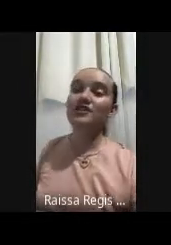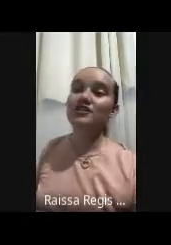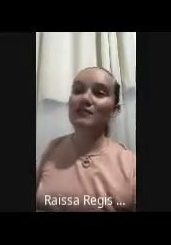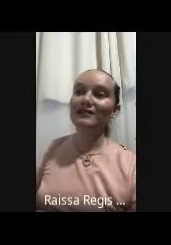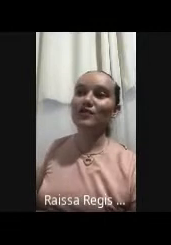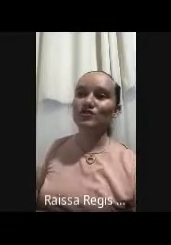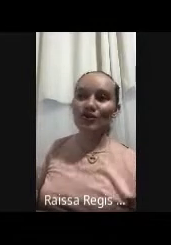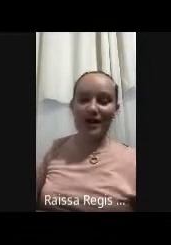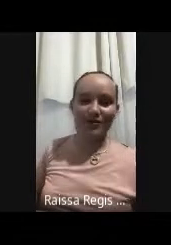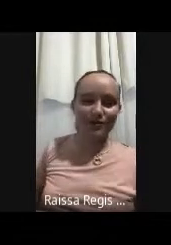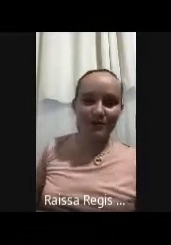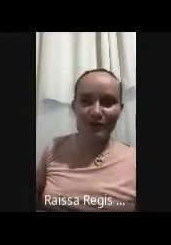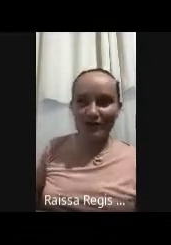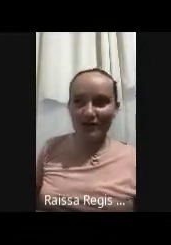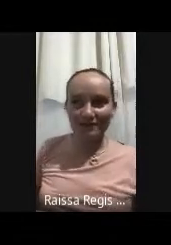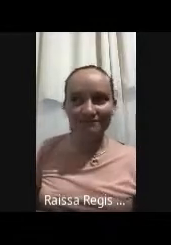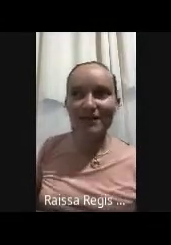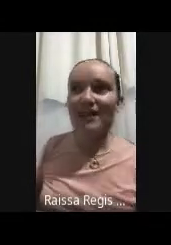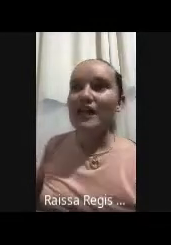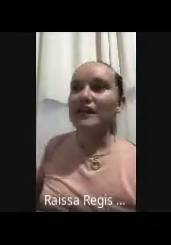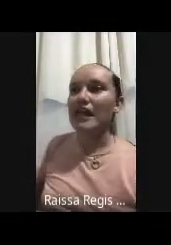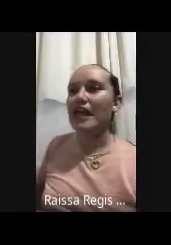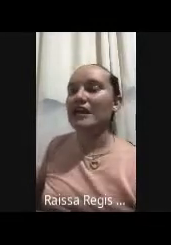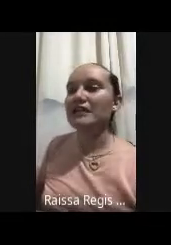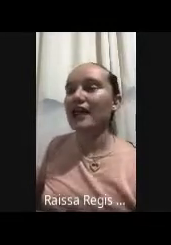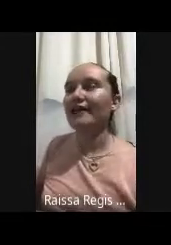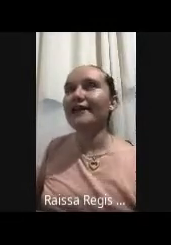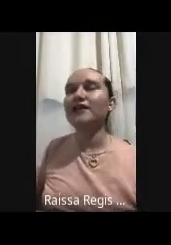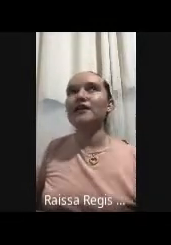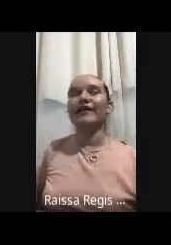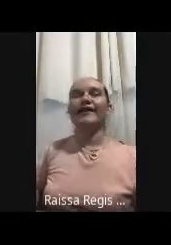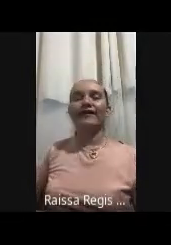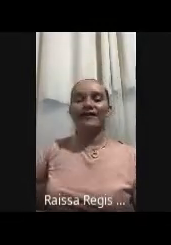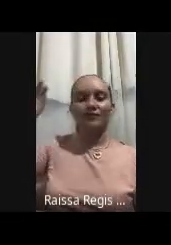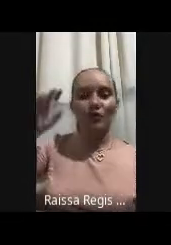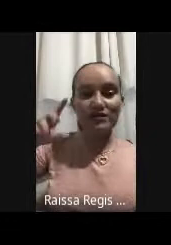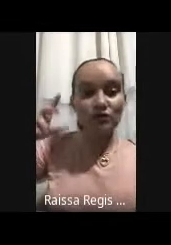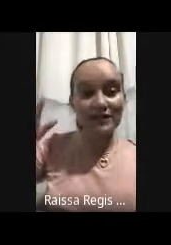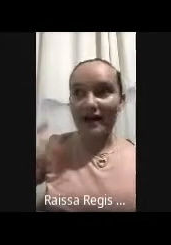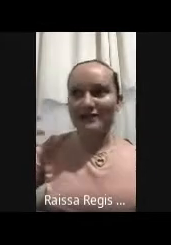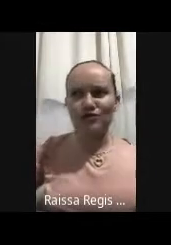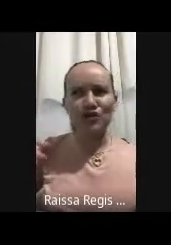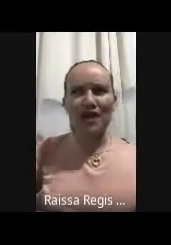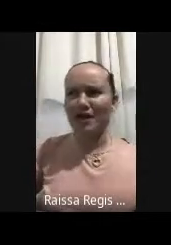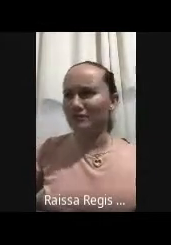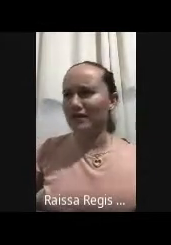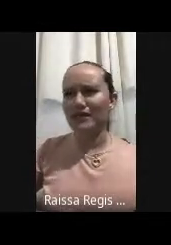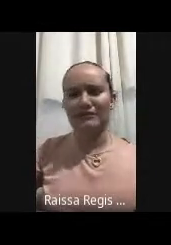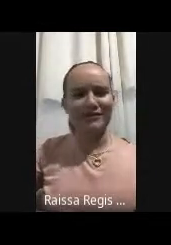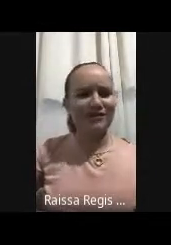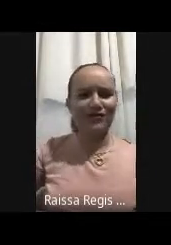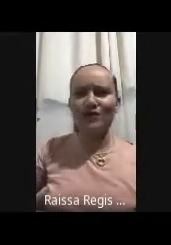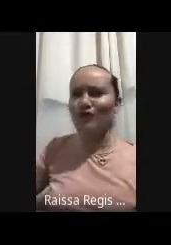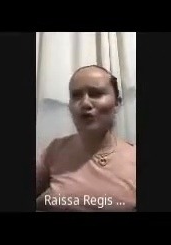E a gente também tem o dicionário do Capovilla, que ele tem os sinais, né? Um dicionário